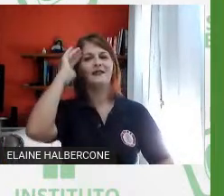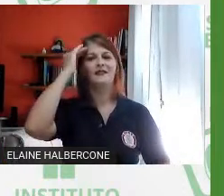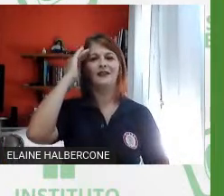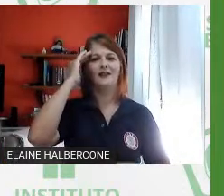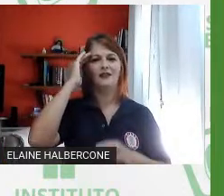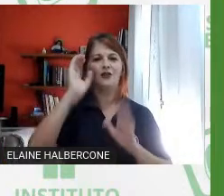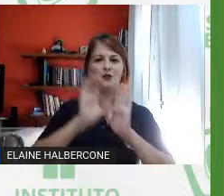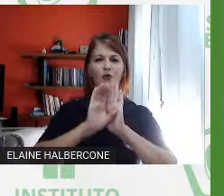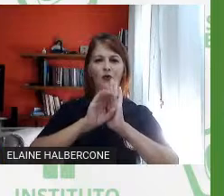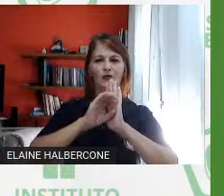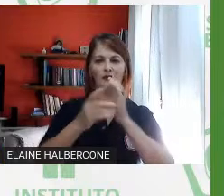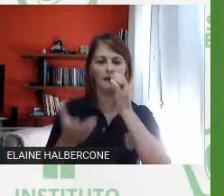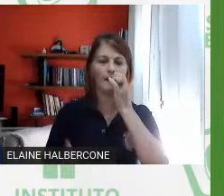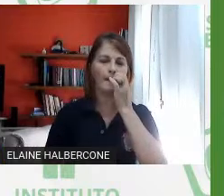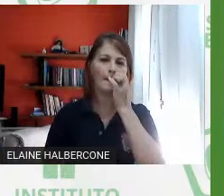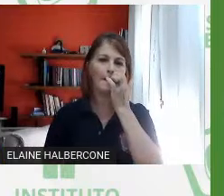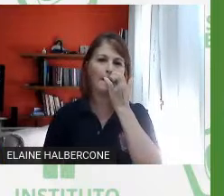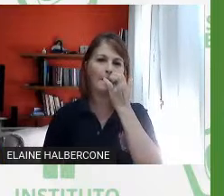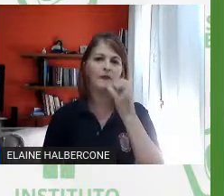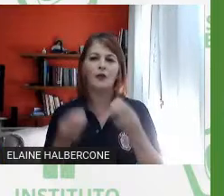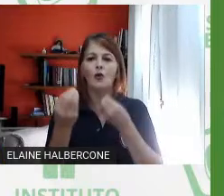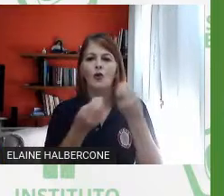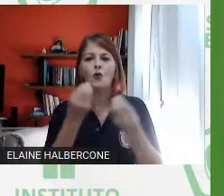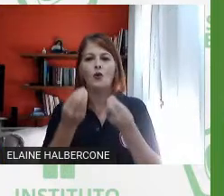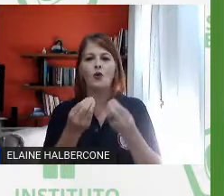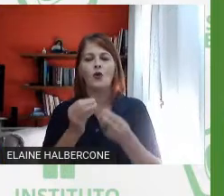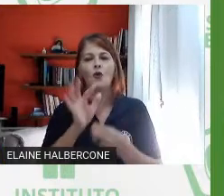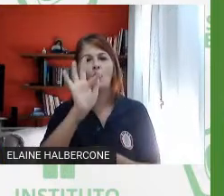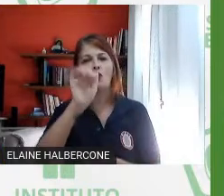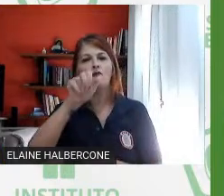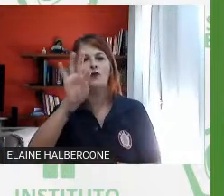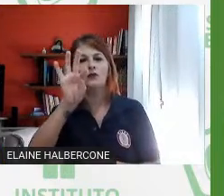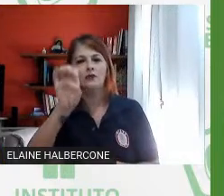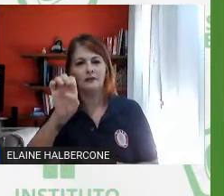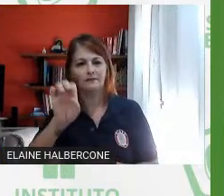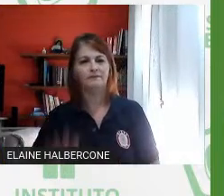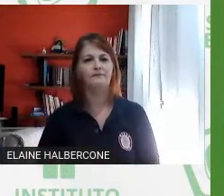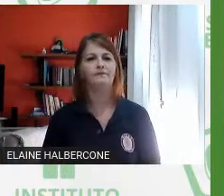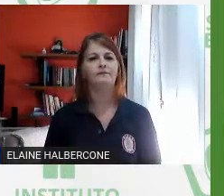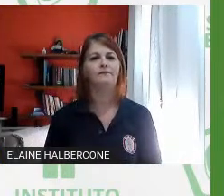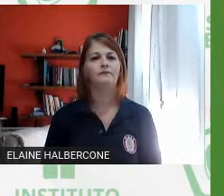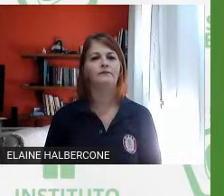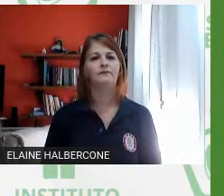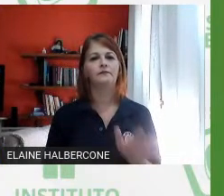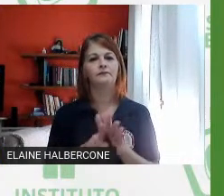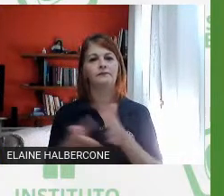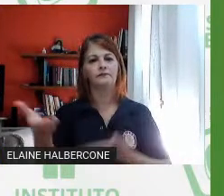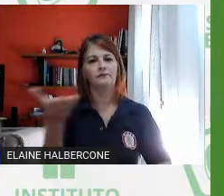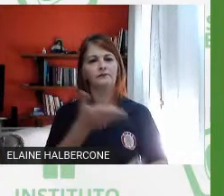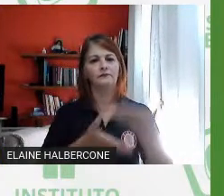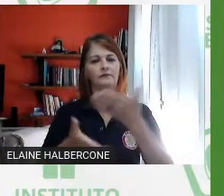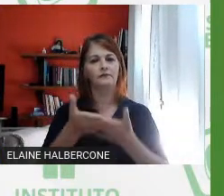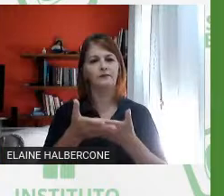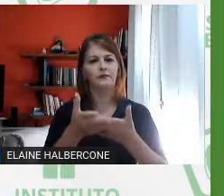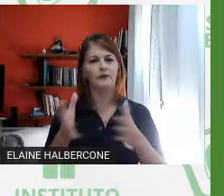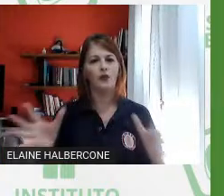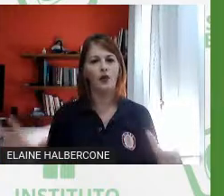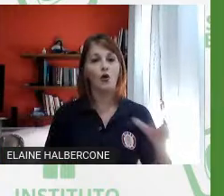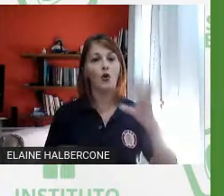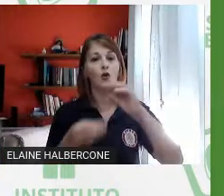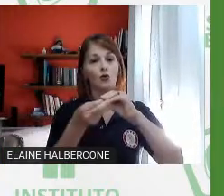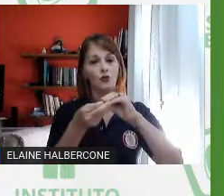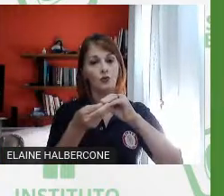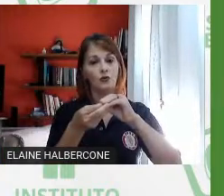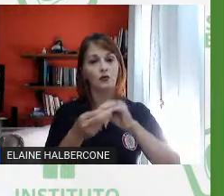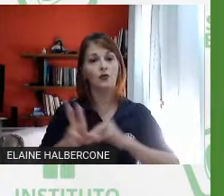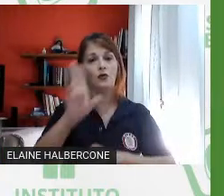conteúdo. Seria como se fosse uma ponte, essa conversação com os próprios estudantes. Bom, e por fim, a